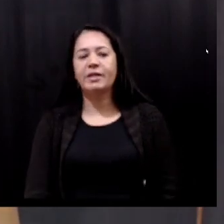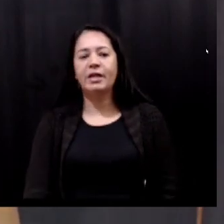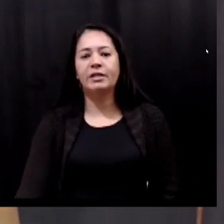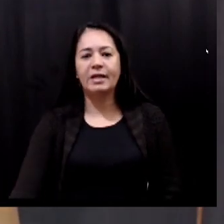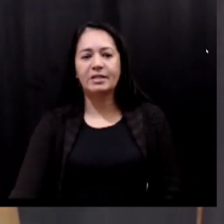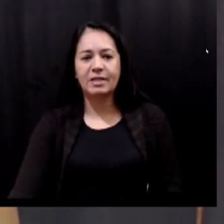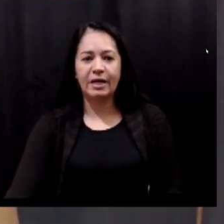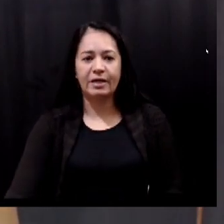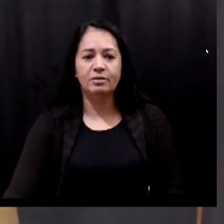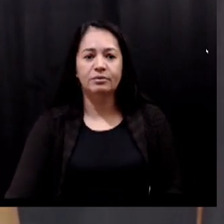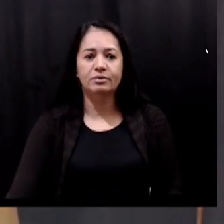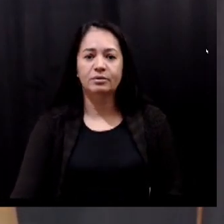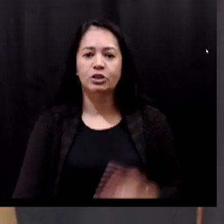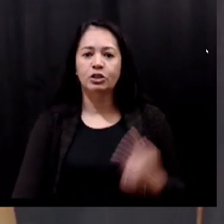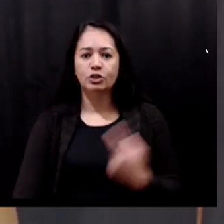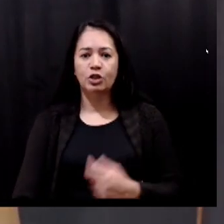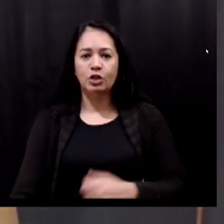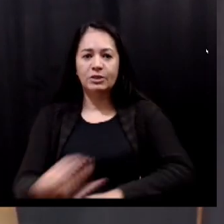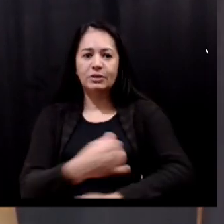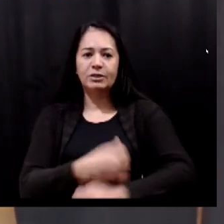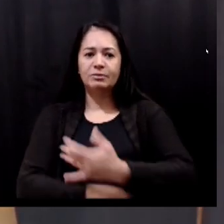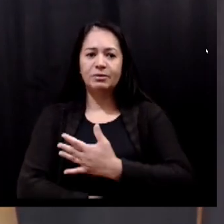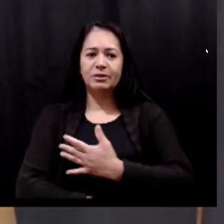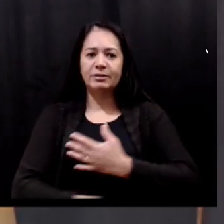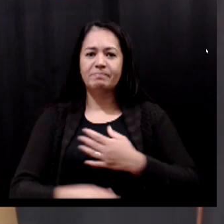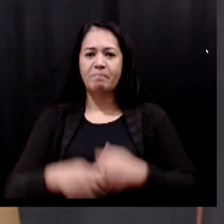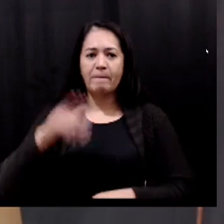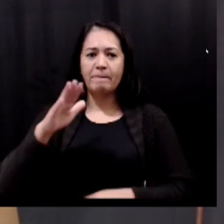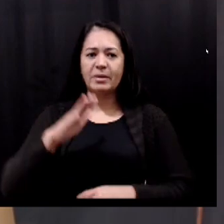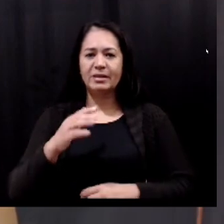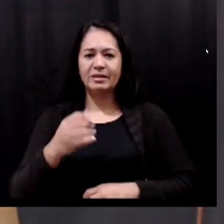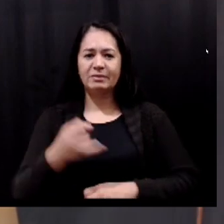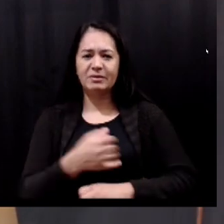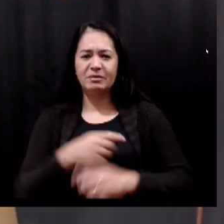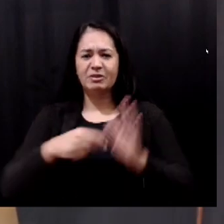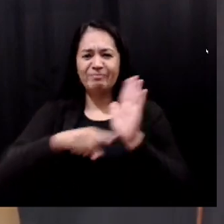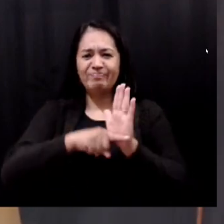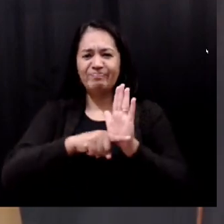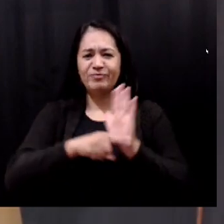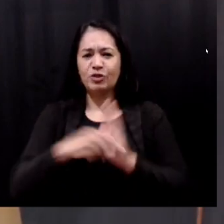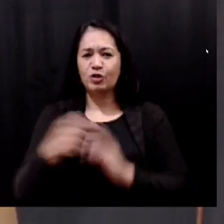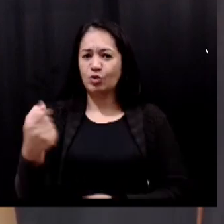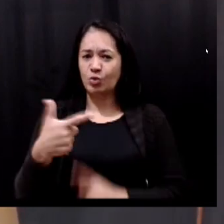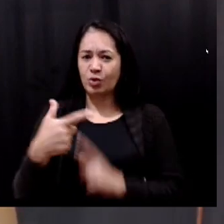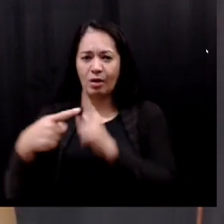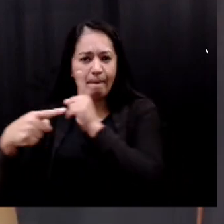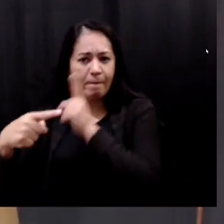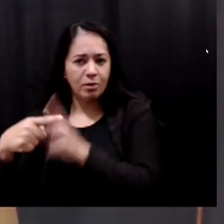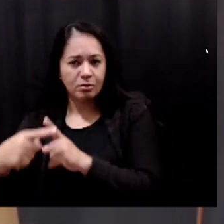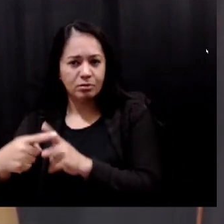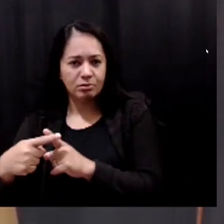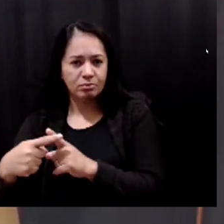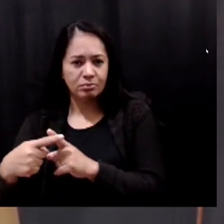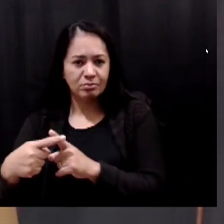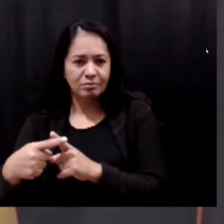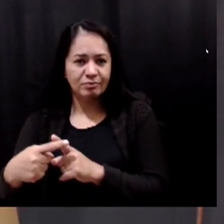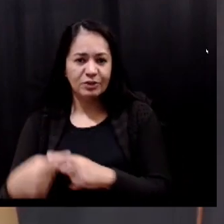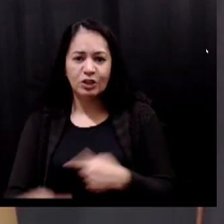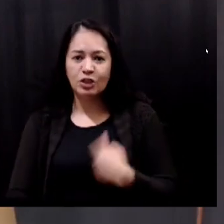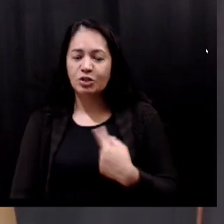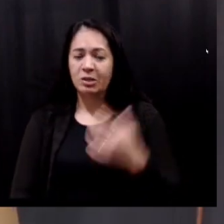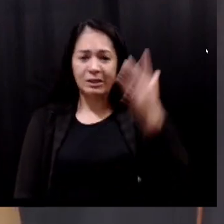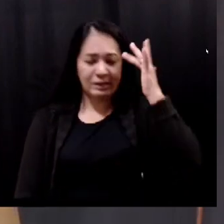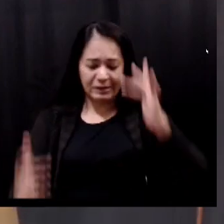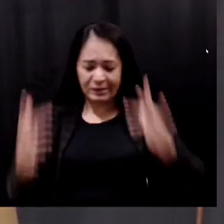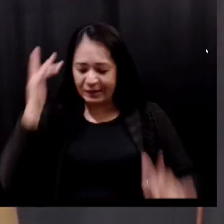as nossas emoções, elas estão mais para as emoções negativas do que as emoções positivas, ou pior, a gente já nem sabe mais o que a gente